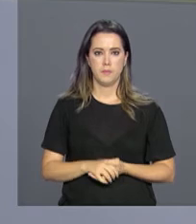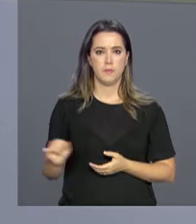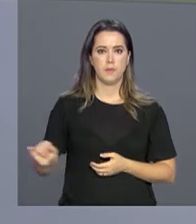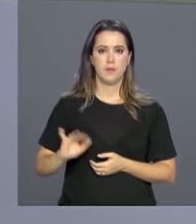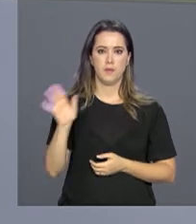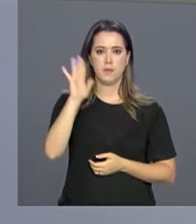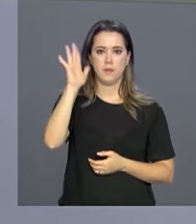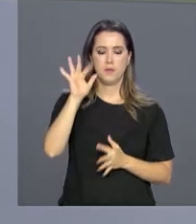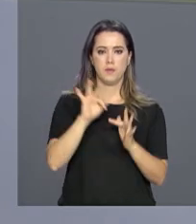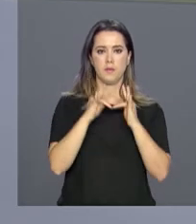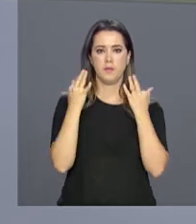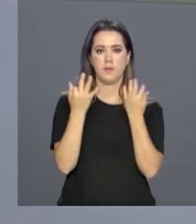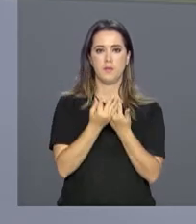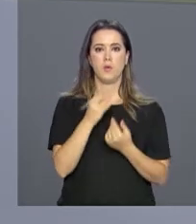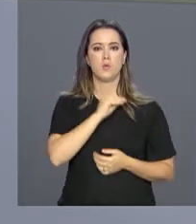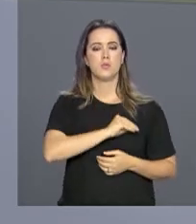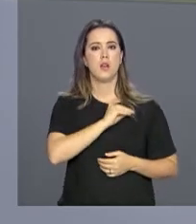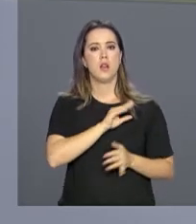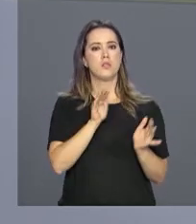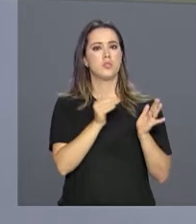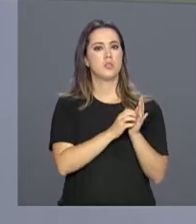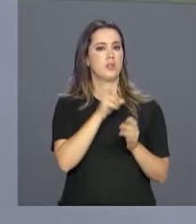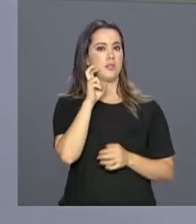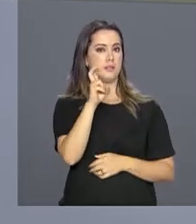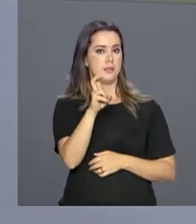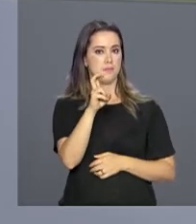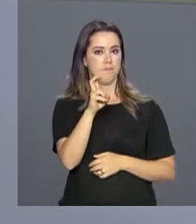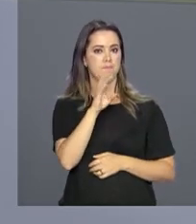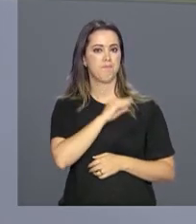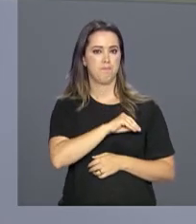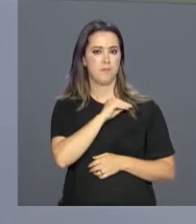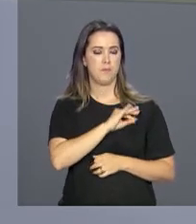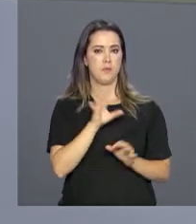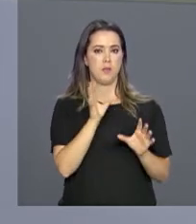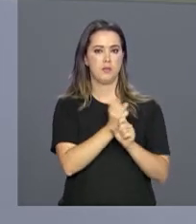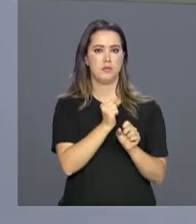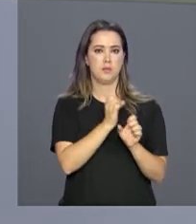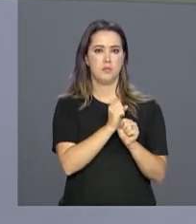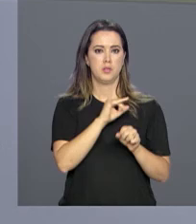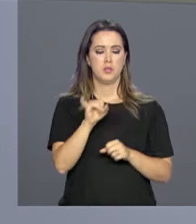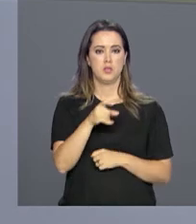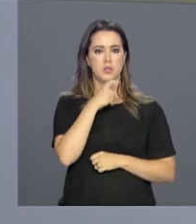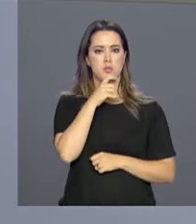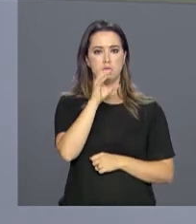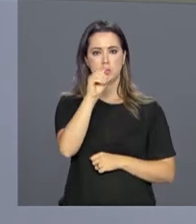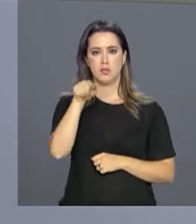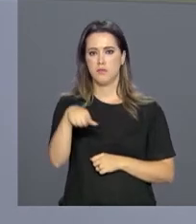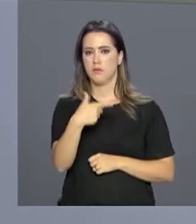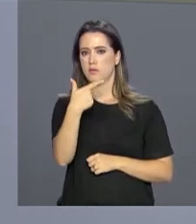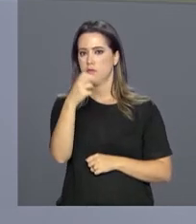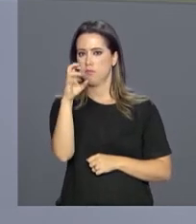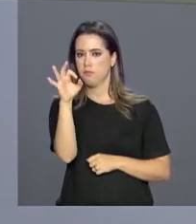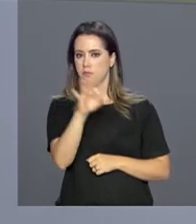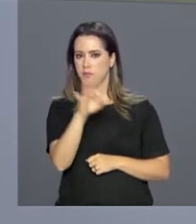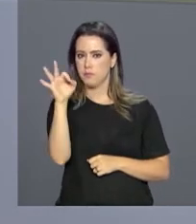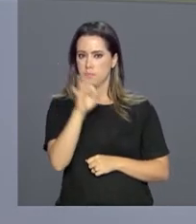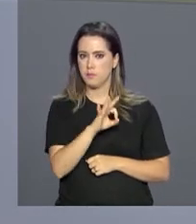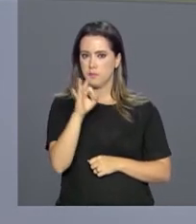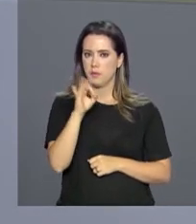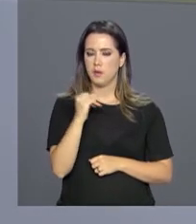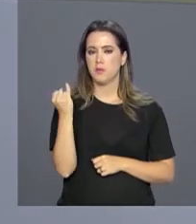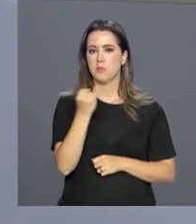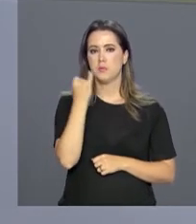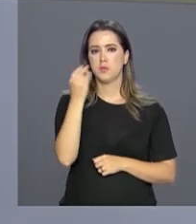a inflação para famílias com renda de até cinco salários mínimos fechou o mês de julho em 0,25 por cento